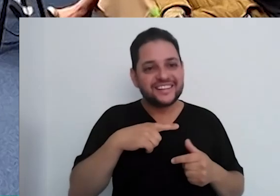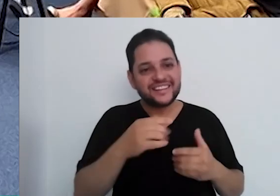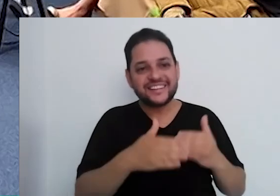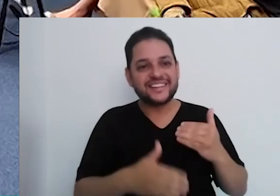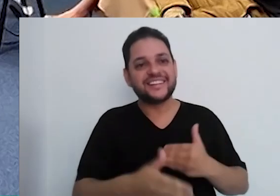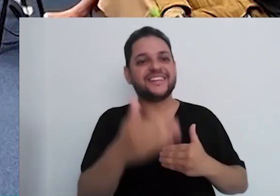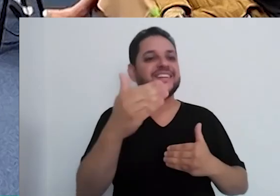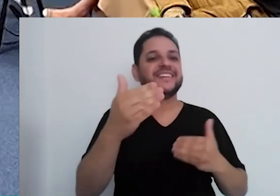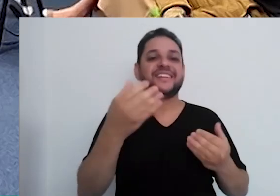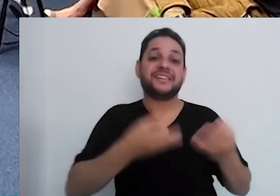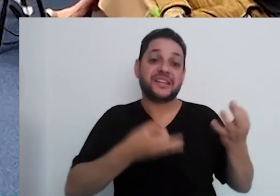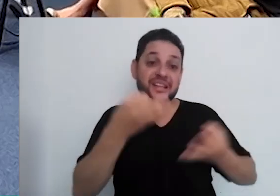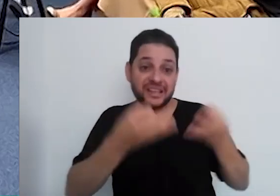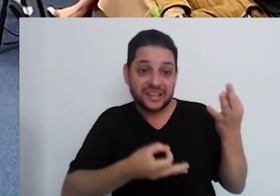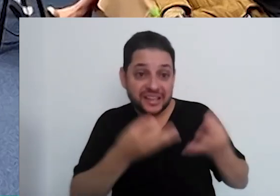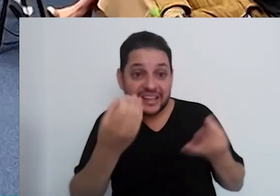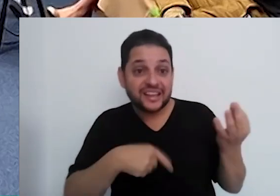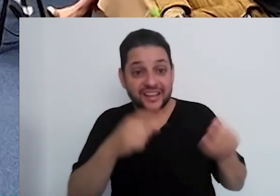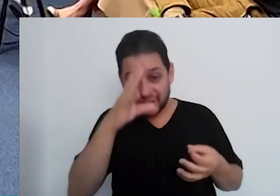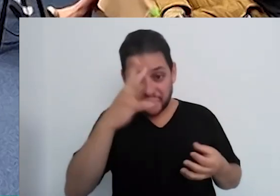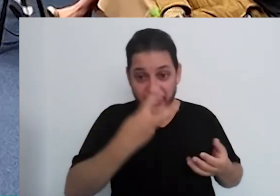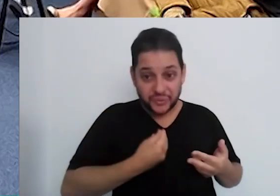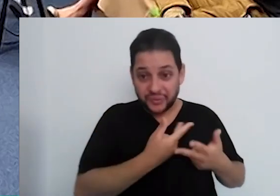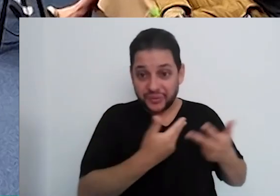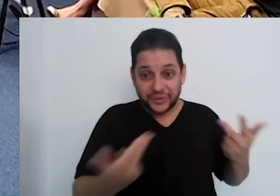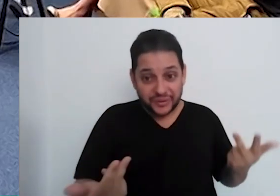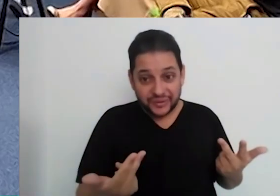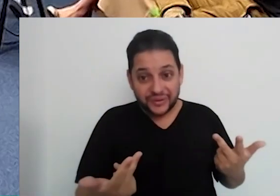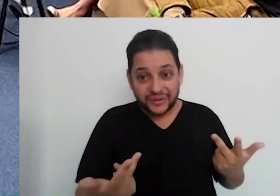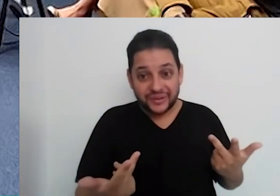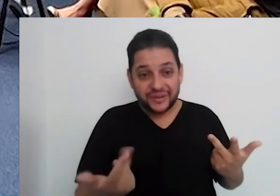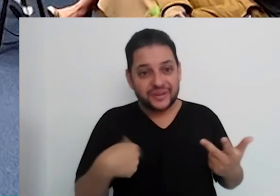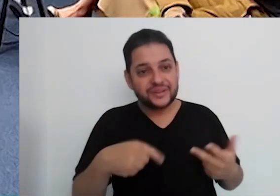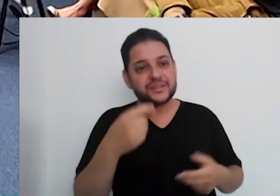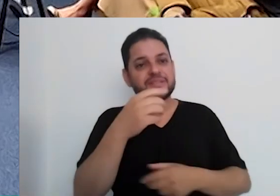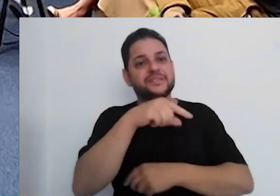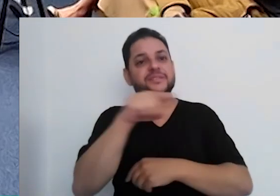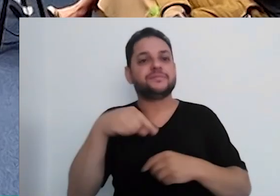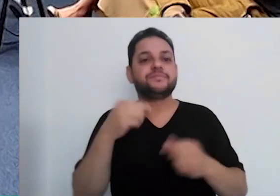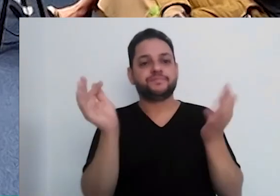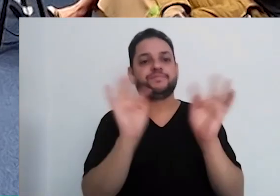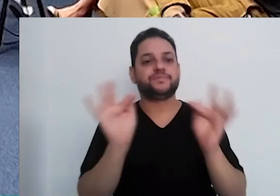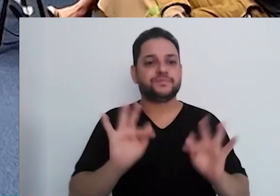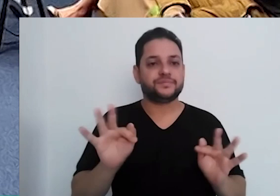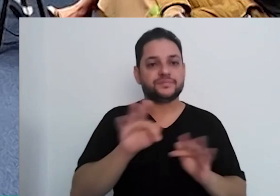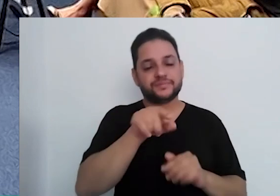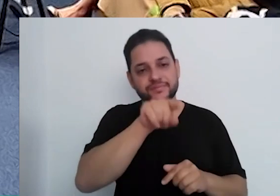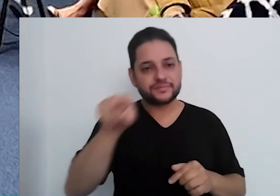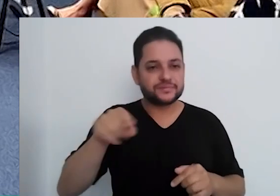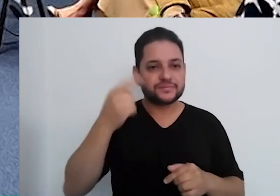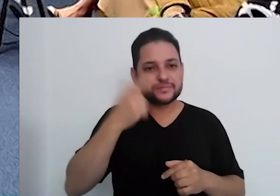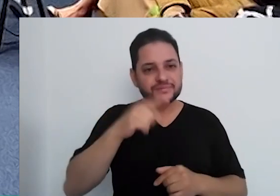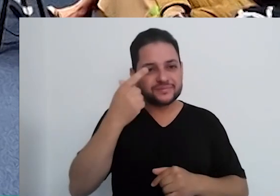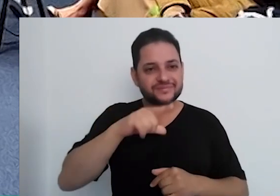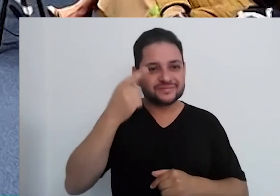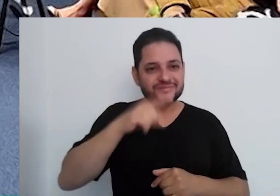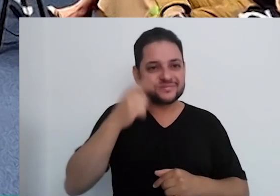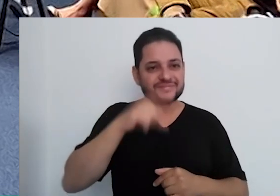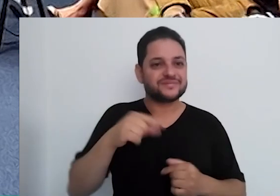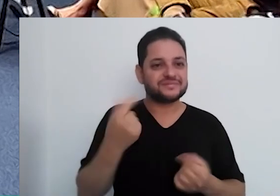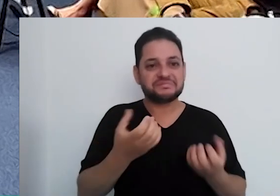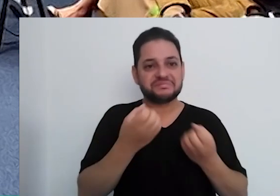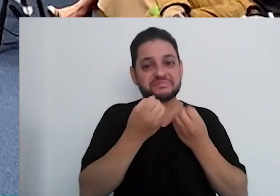restaurativa é constelação e E aí assim eu fiquei muito feliz né de vocês terem tido assim realmente que eu acho que até uma